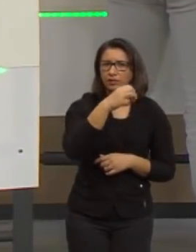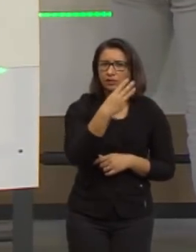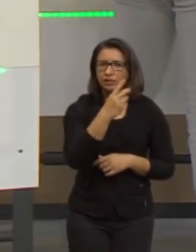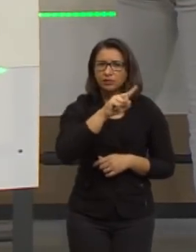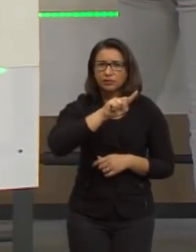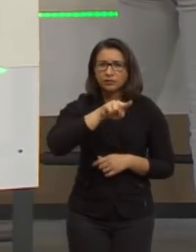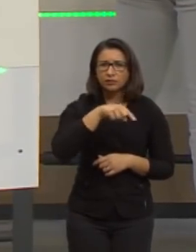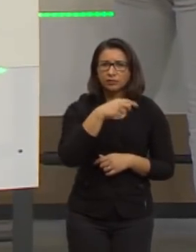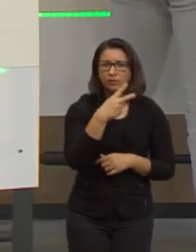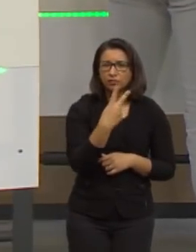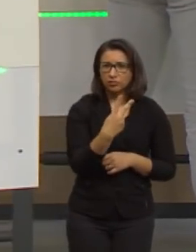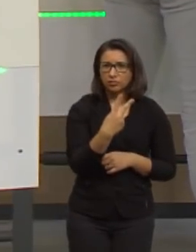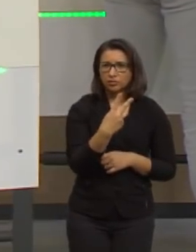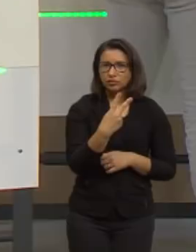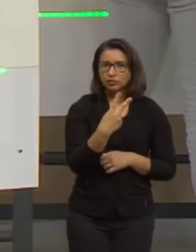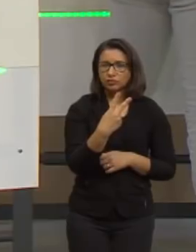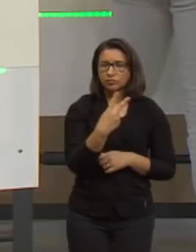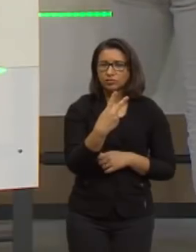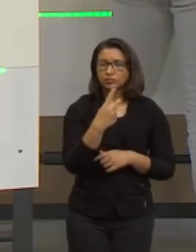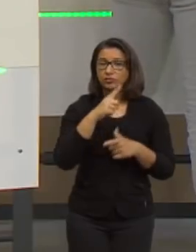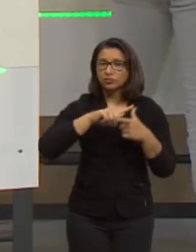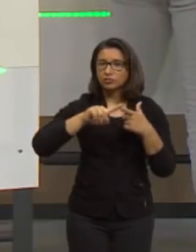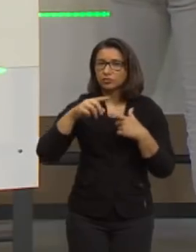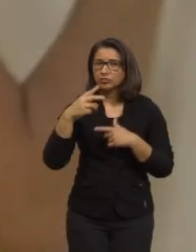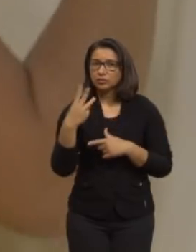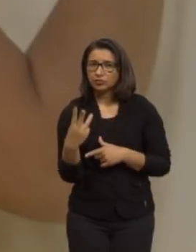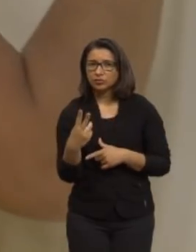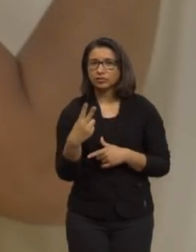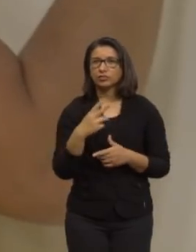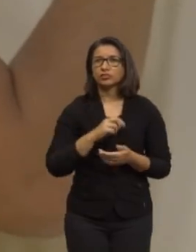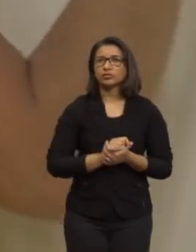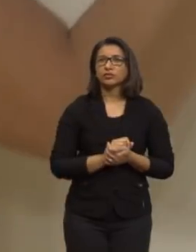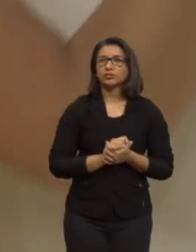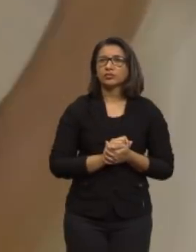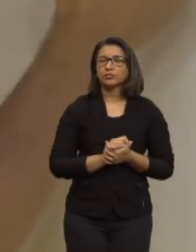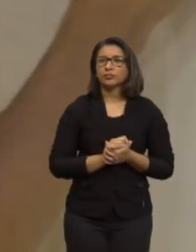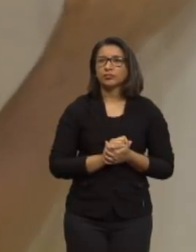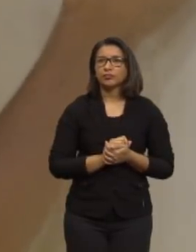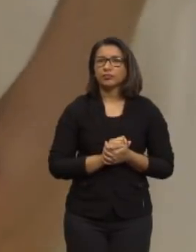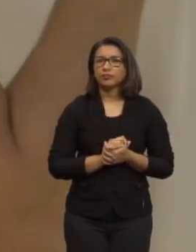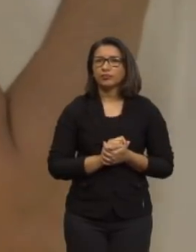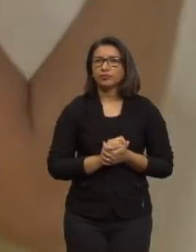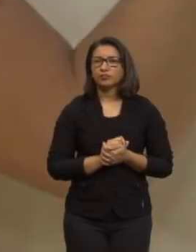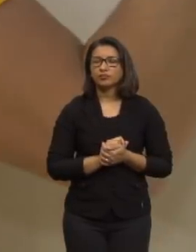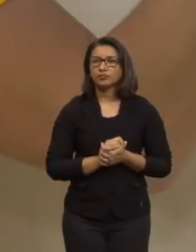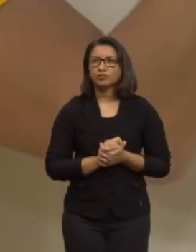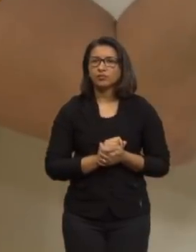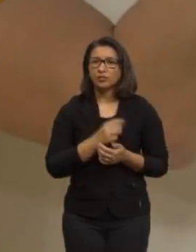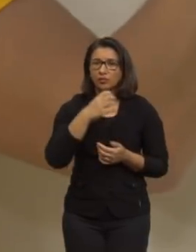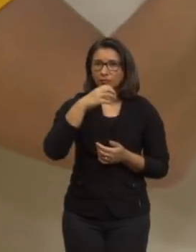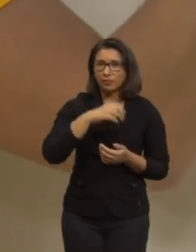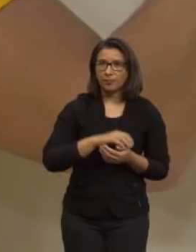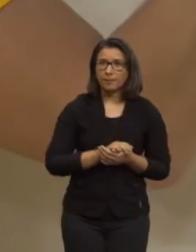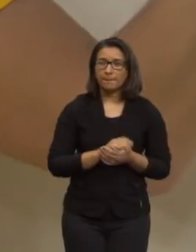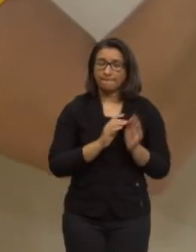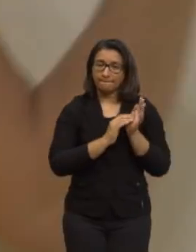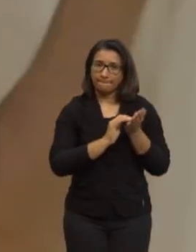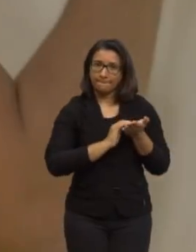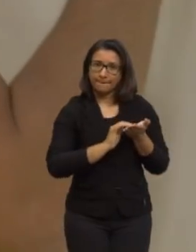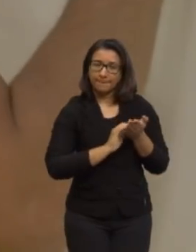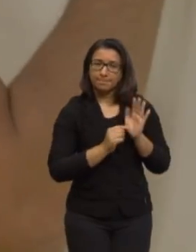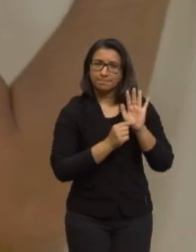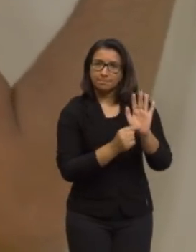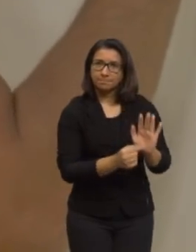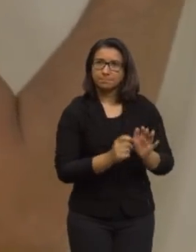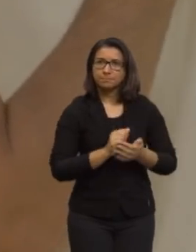13,2 dividido por 24 dividido por 2 é dois baixo 9 tá 9 dividido por 2 da